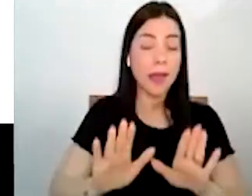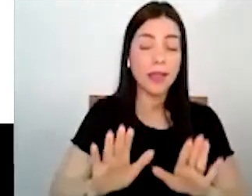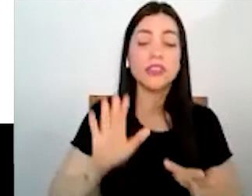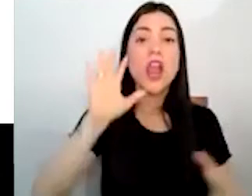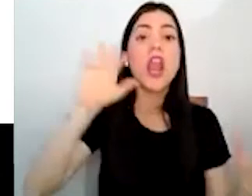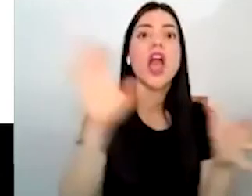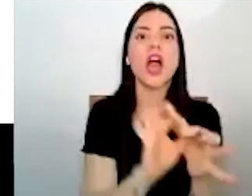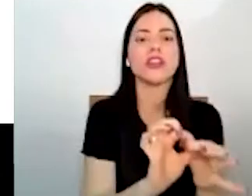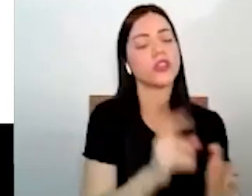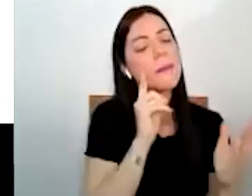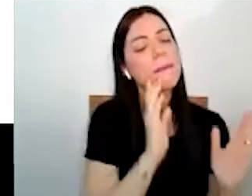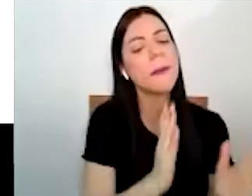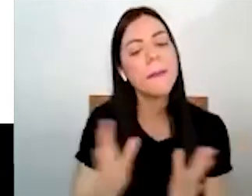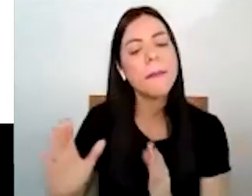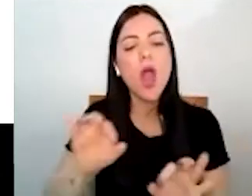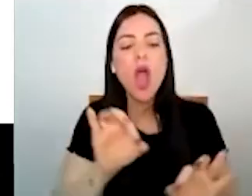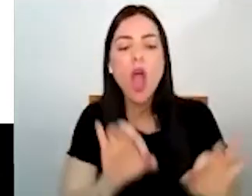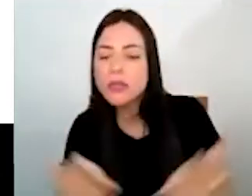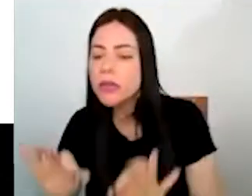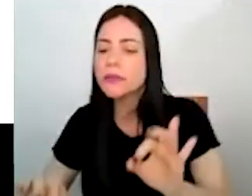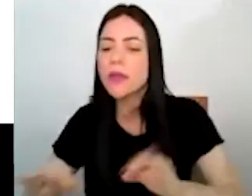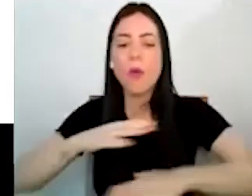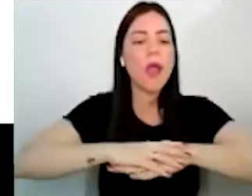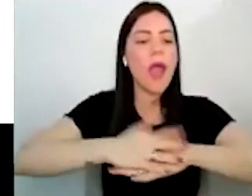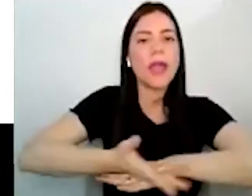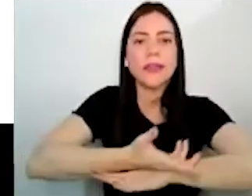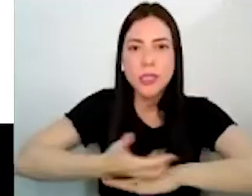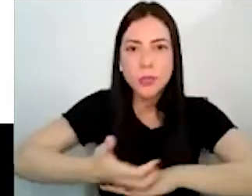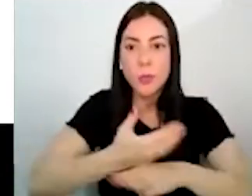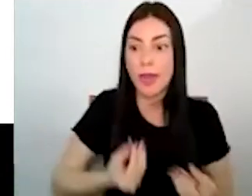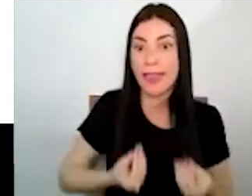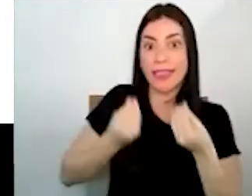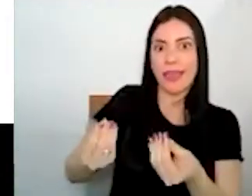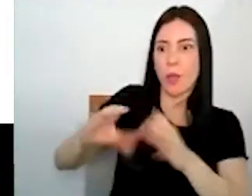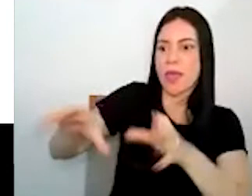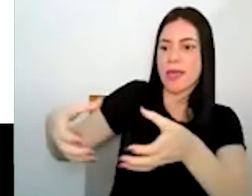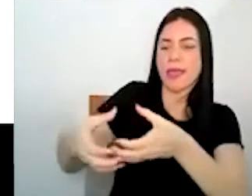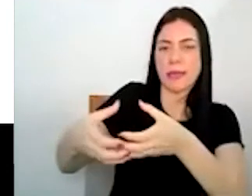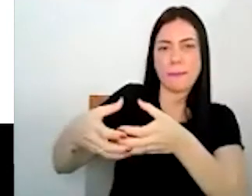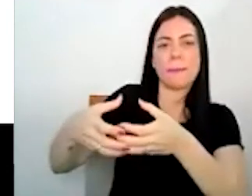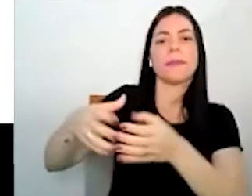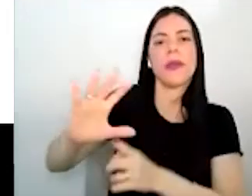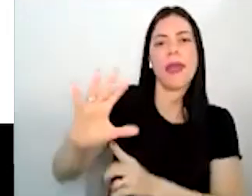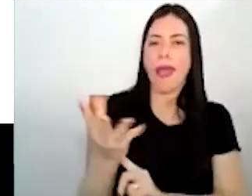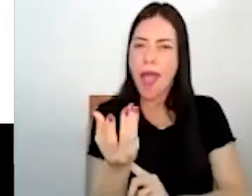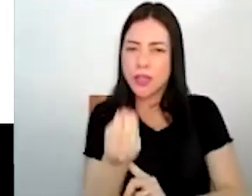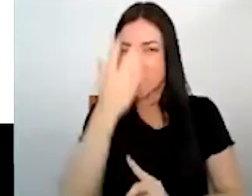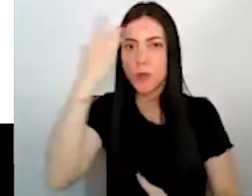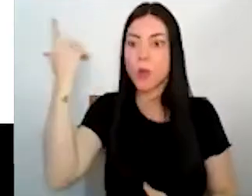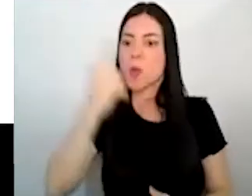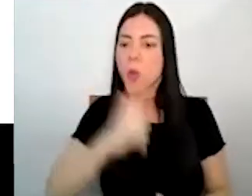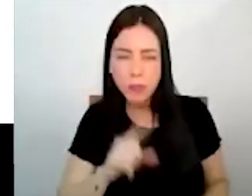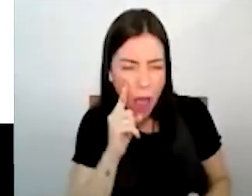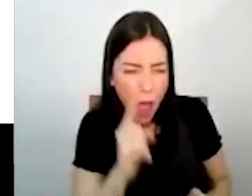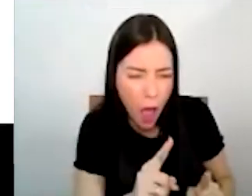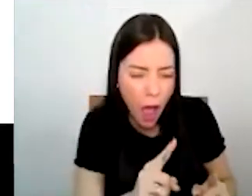dessa cobertura, né, foi dada à equipe de arte essa possibilidade de desenvolver e de articular como